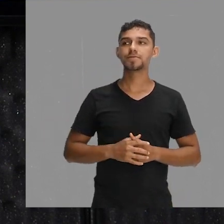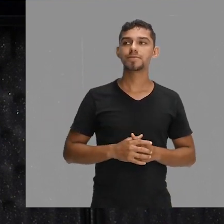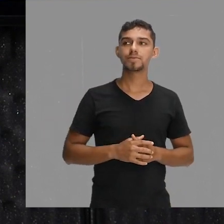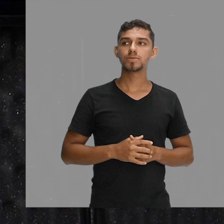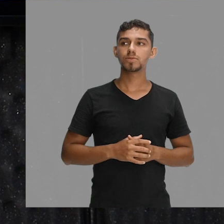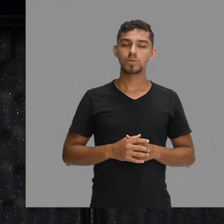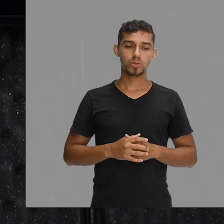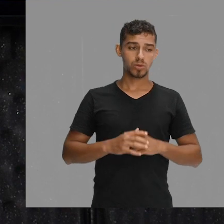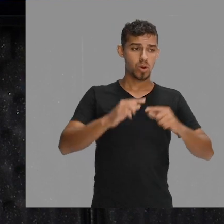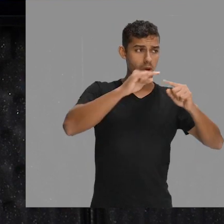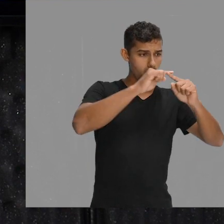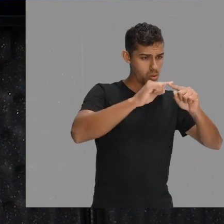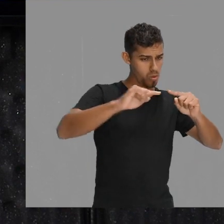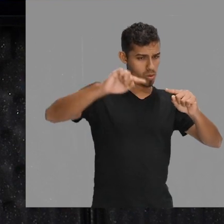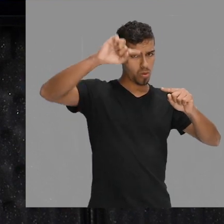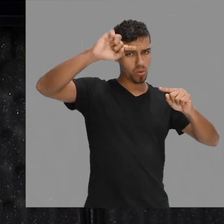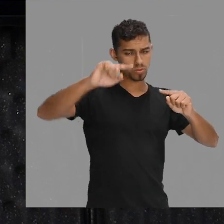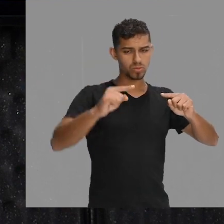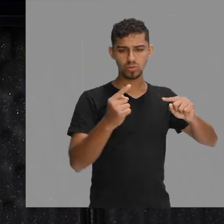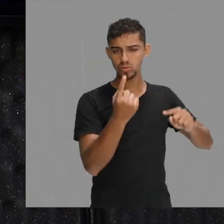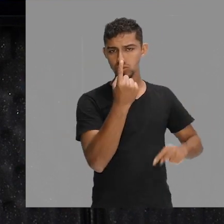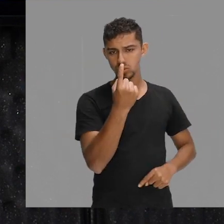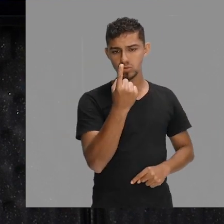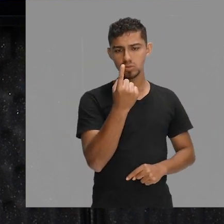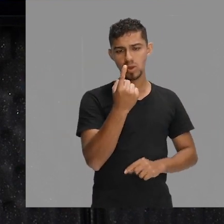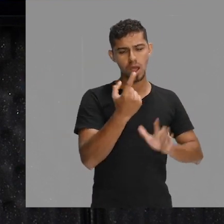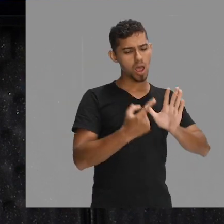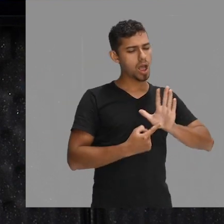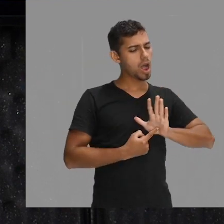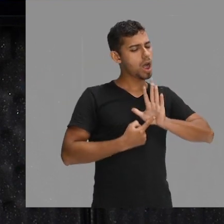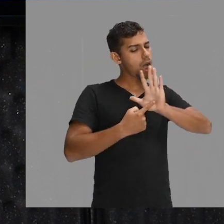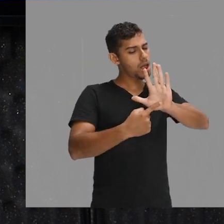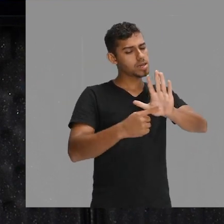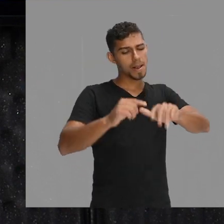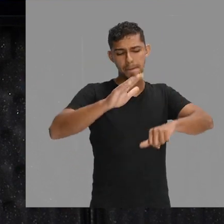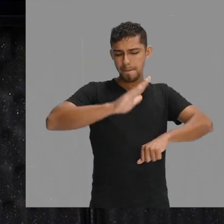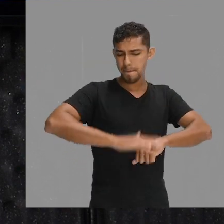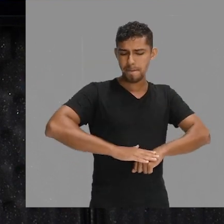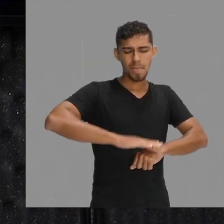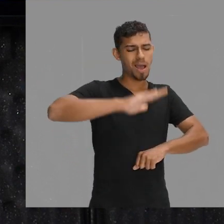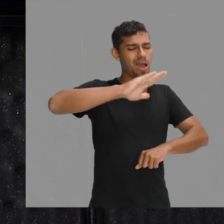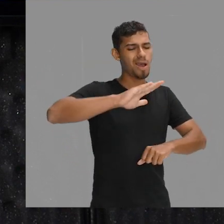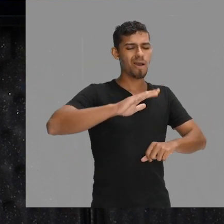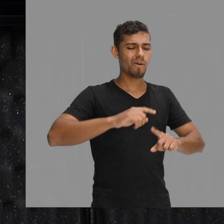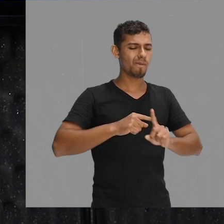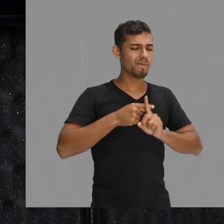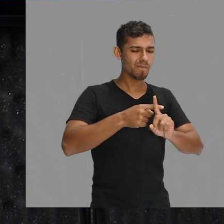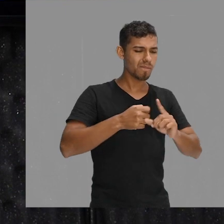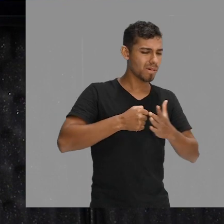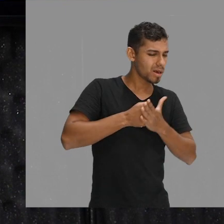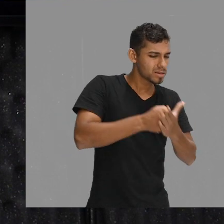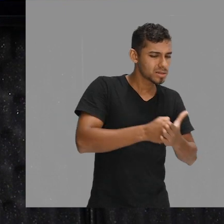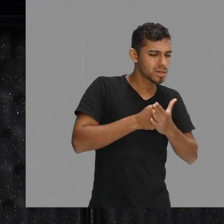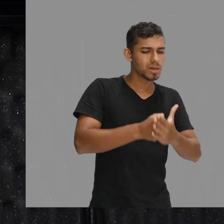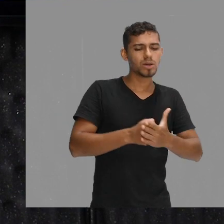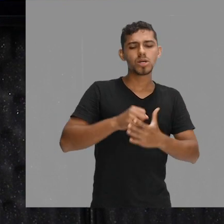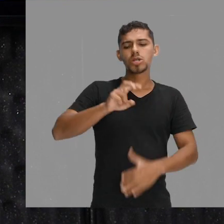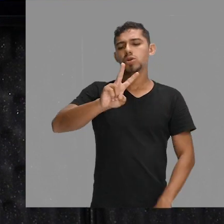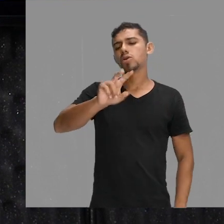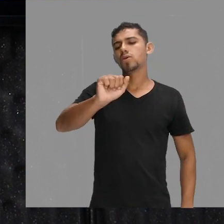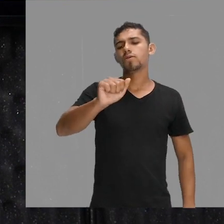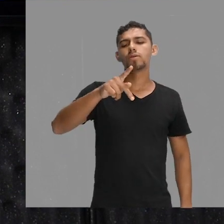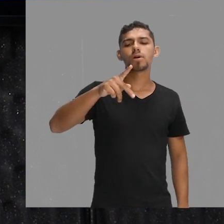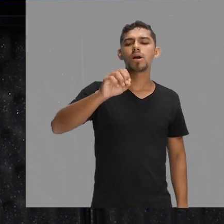A curva 1, né, é a curva que apresenta a maior pressão de vapor. A maior pressão de vapor será sempre